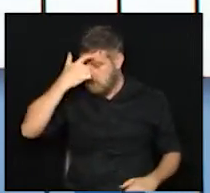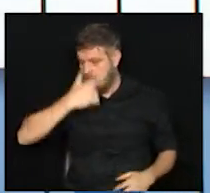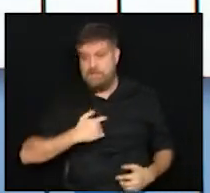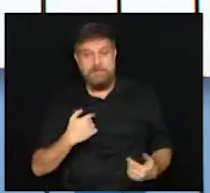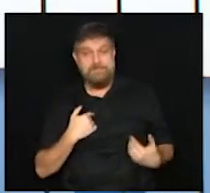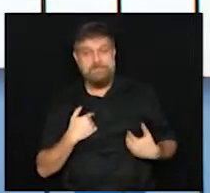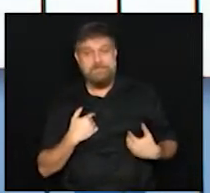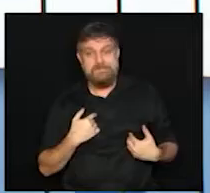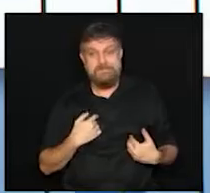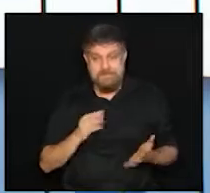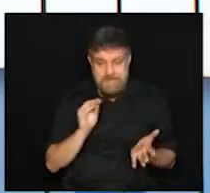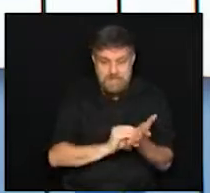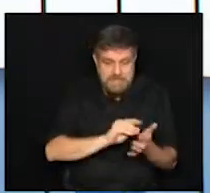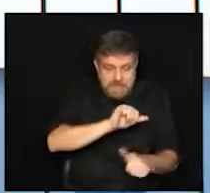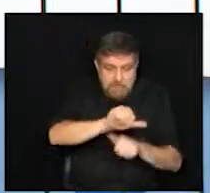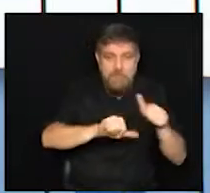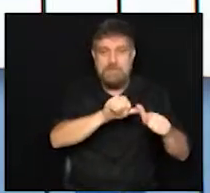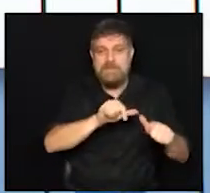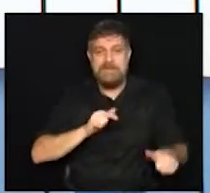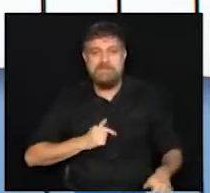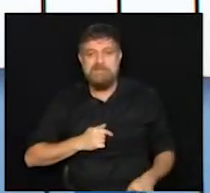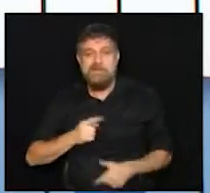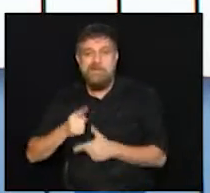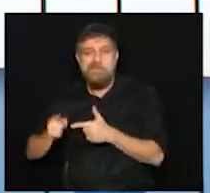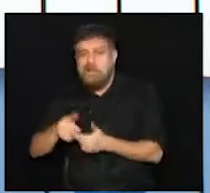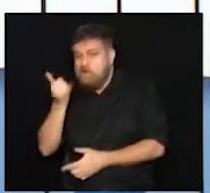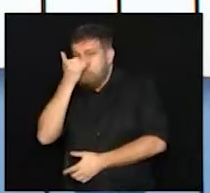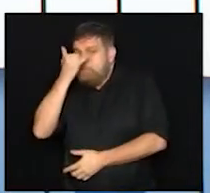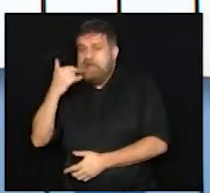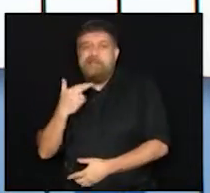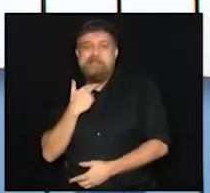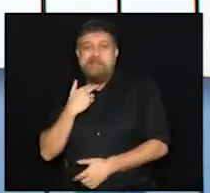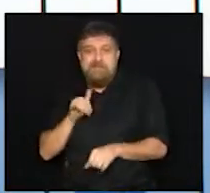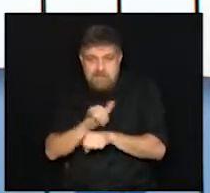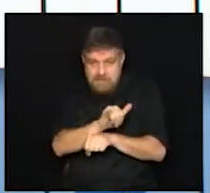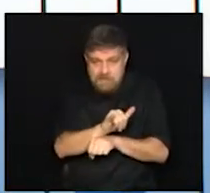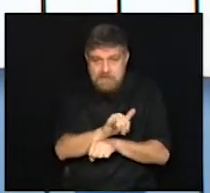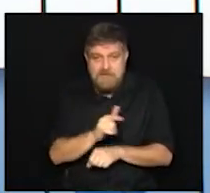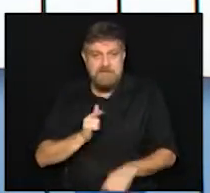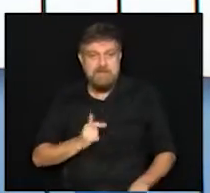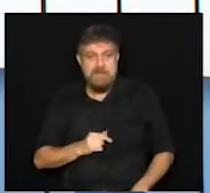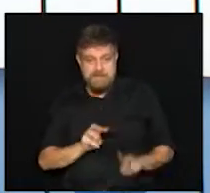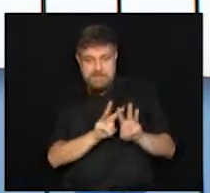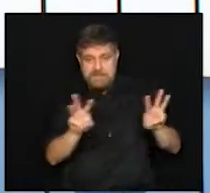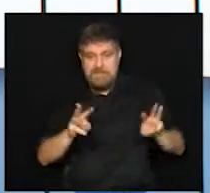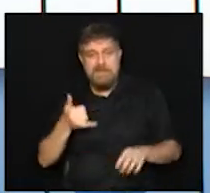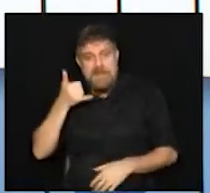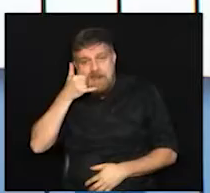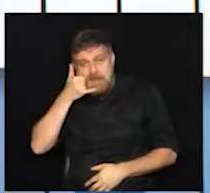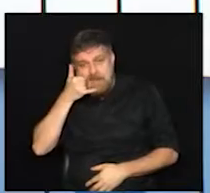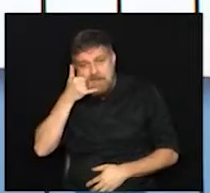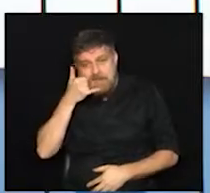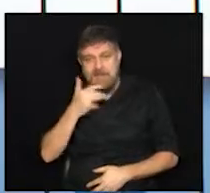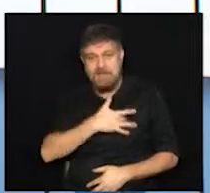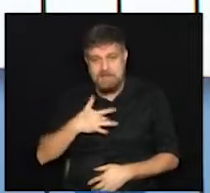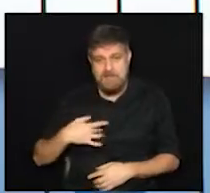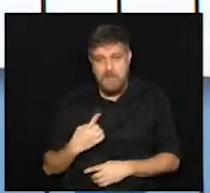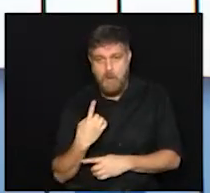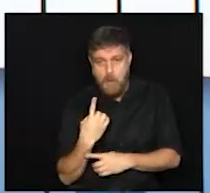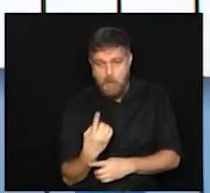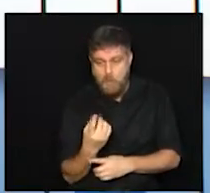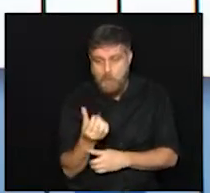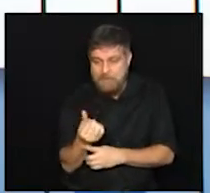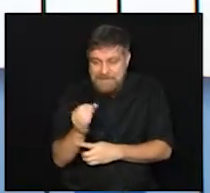estou reagendando o meu horário, eu tive um imprevisto, não posso ir. Não conseguiu acesso no site? Ligue no Disque Saúde, que é